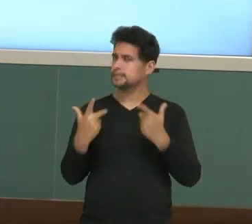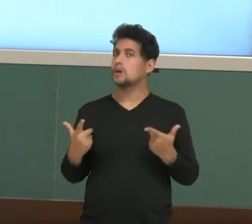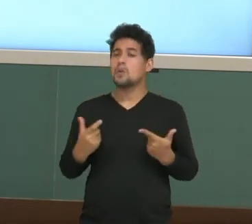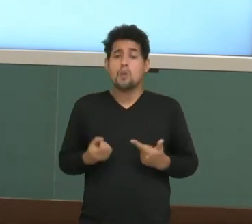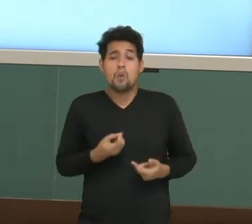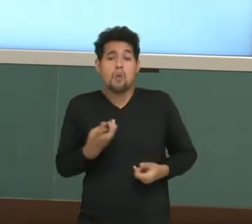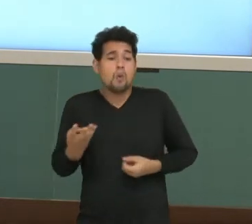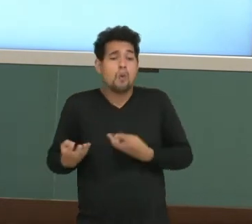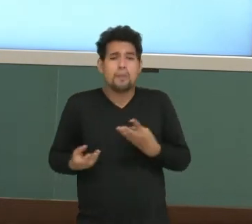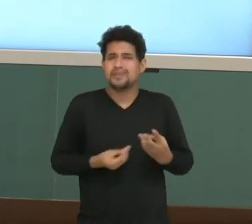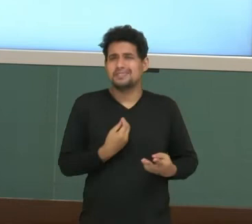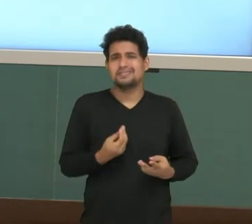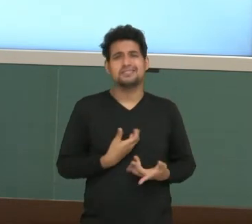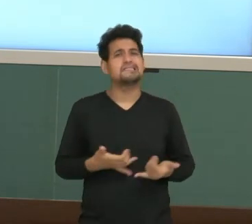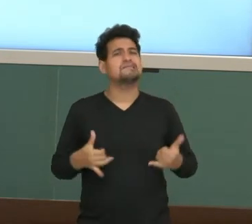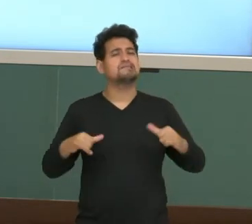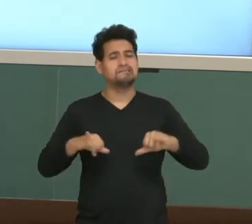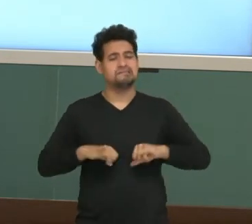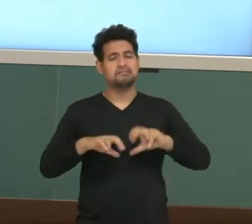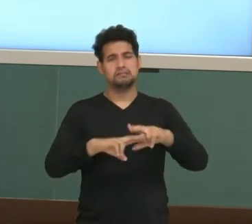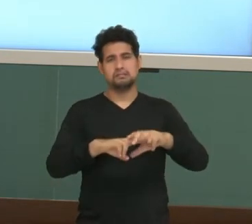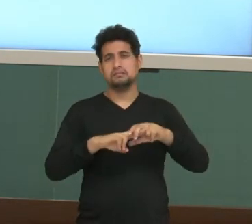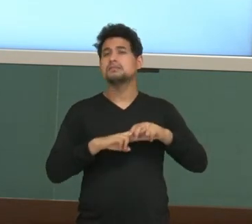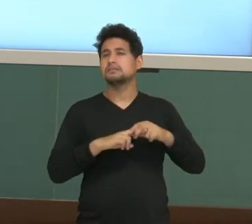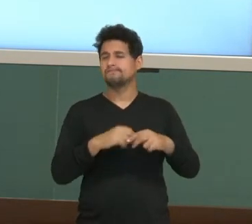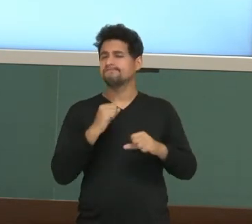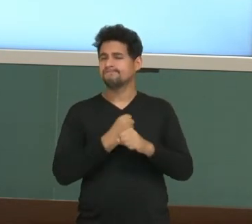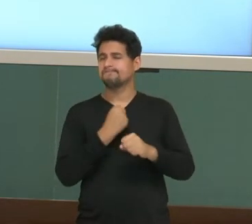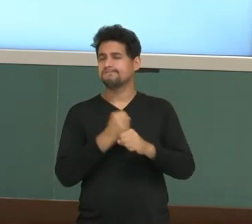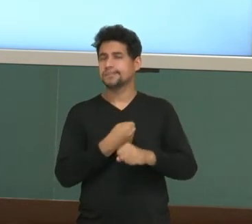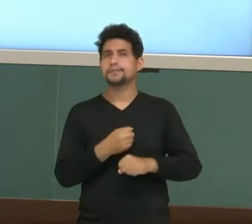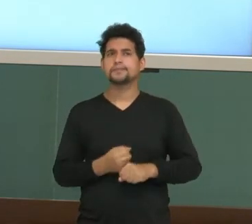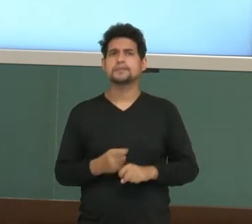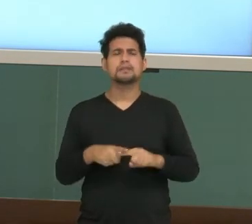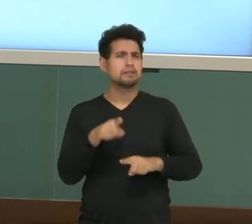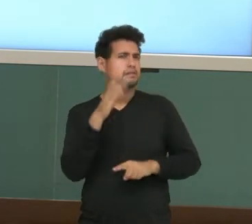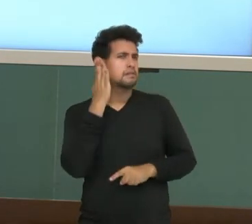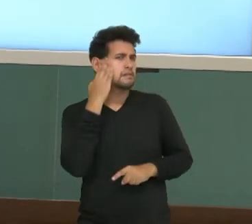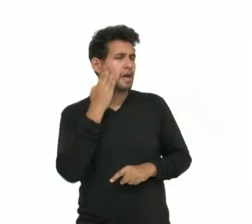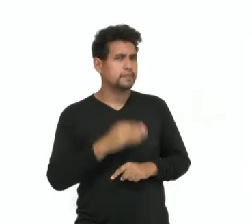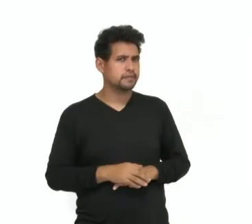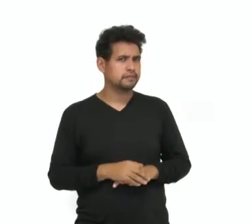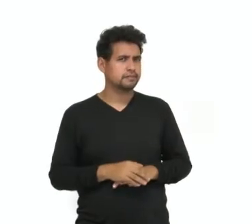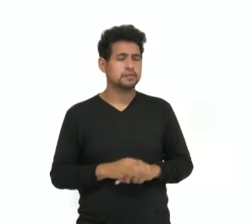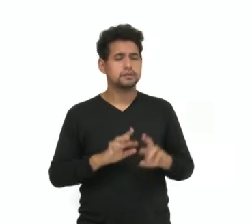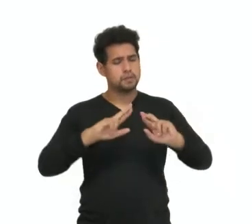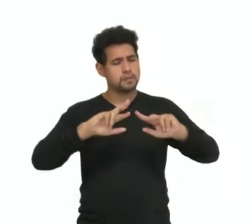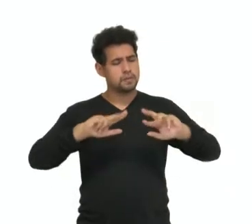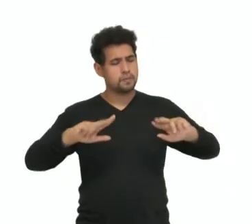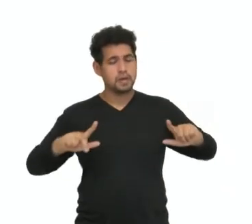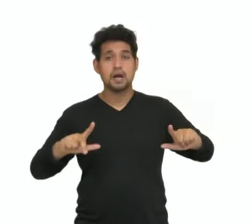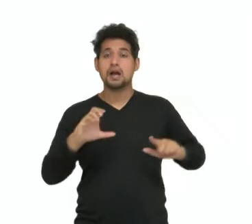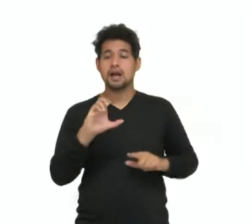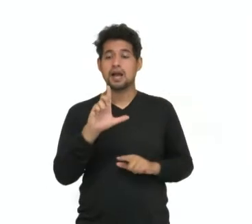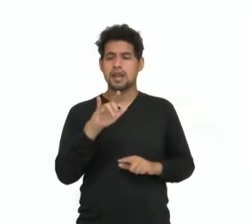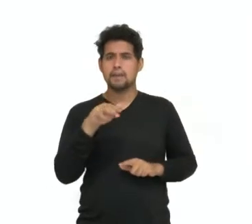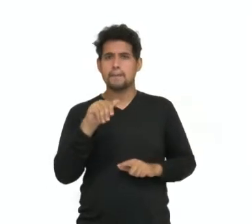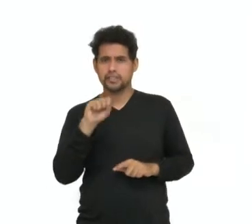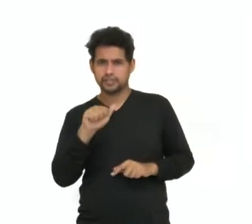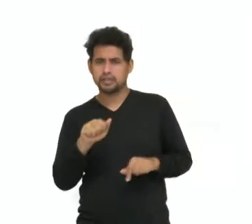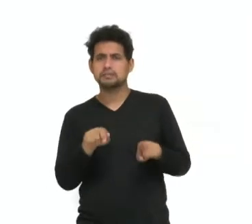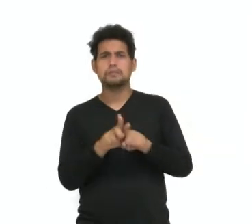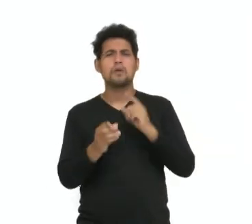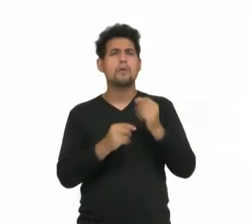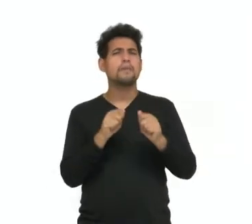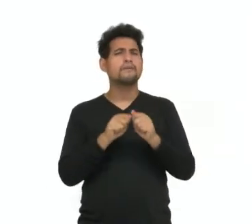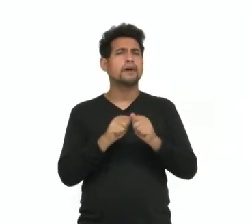essa vida acabou sofrendo em função dessas obras. E você sabia como as condições climáticas interferem no funcionamento